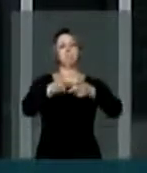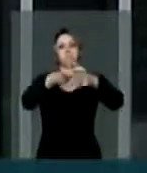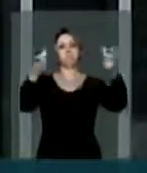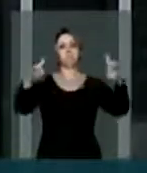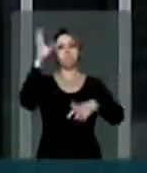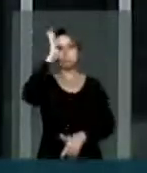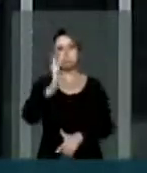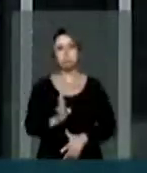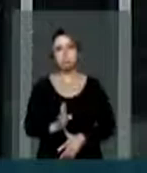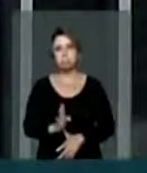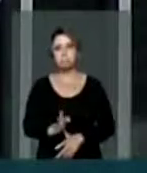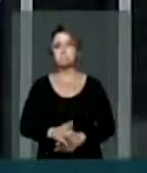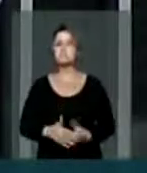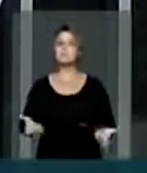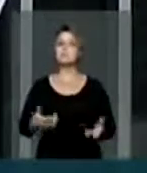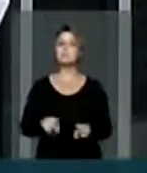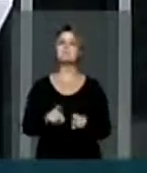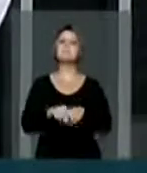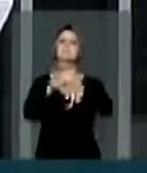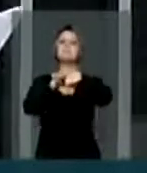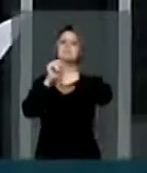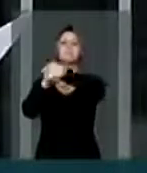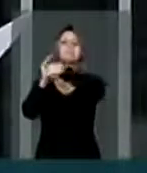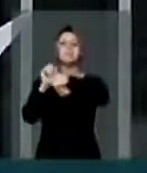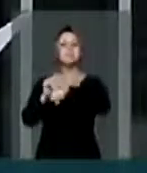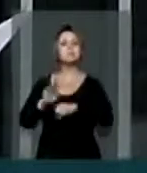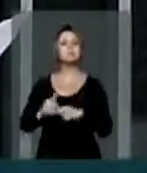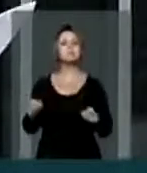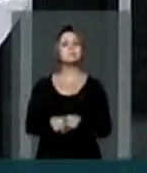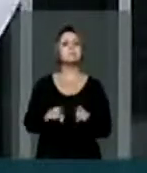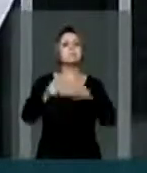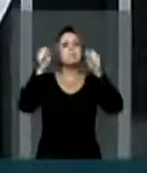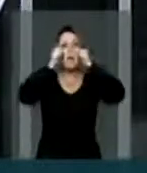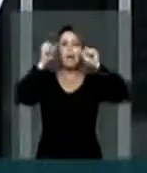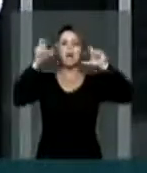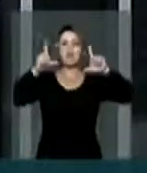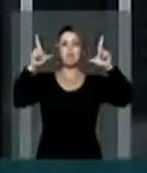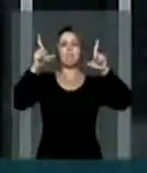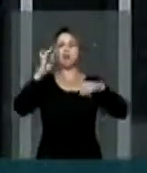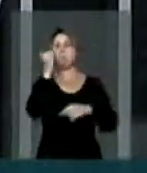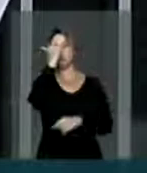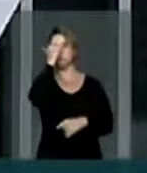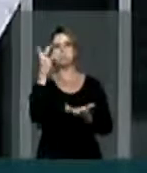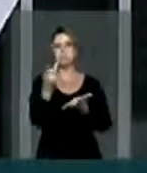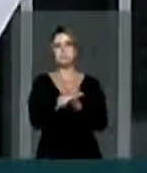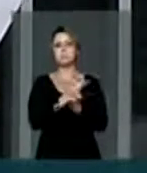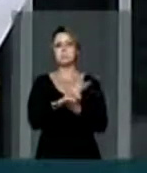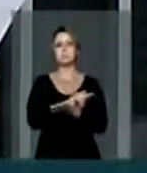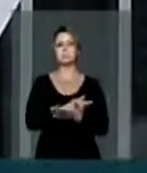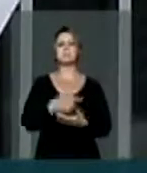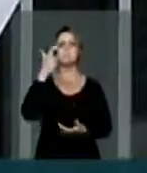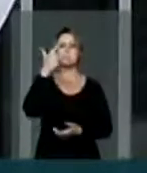nosso país. Conclamo as vossas excelências que atentemos para esse absurdo, para que não venha a